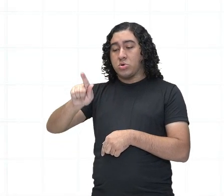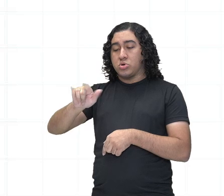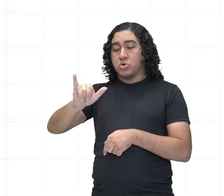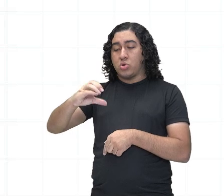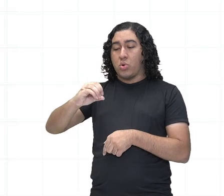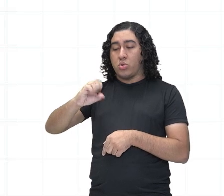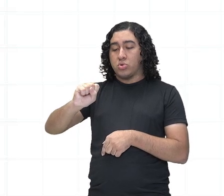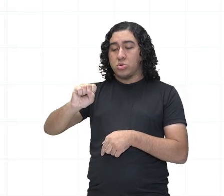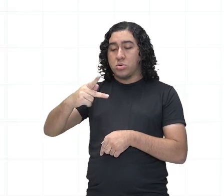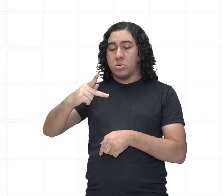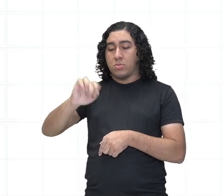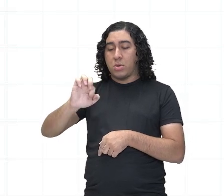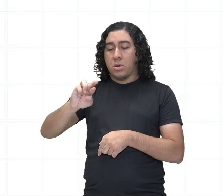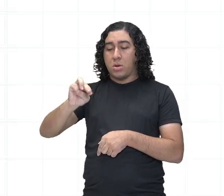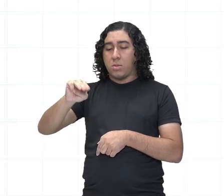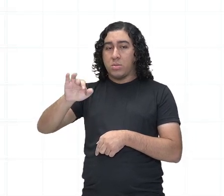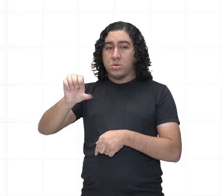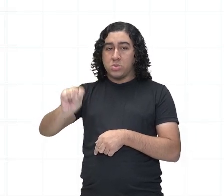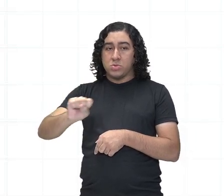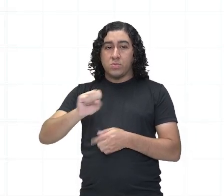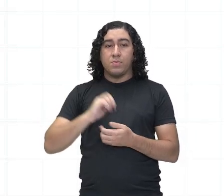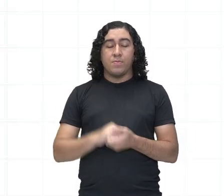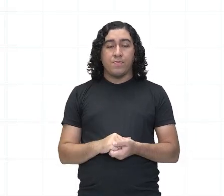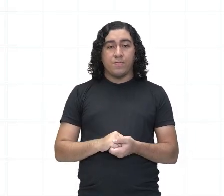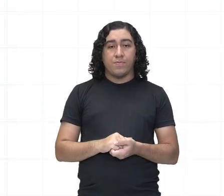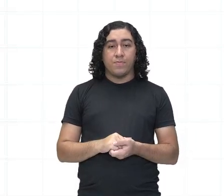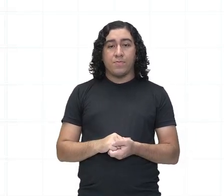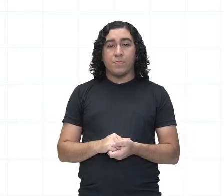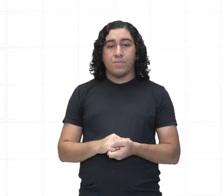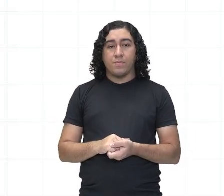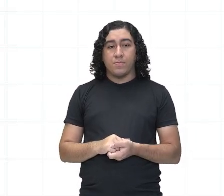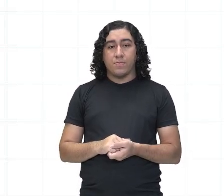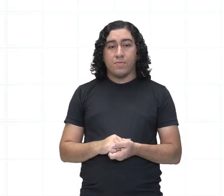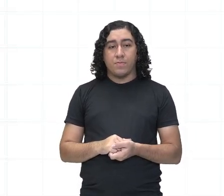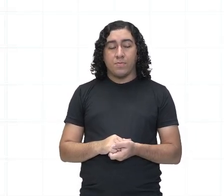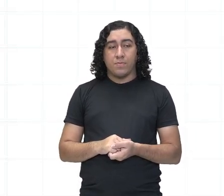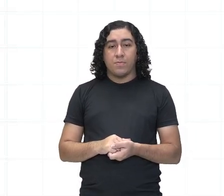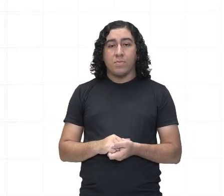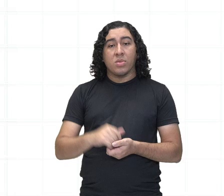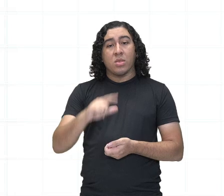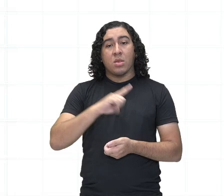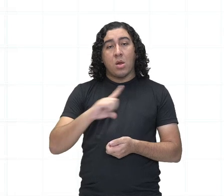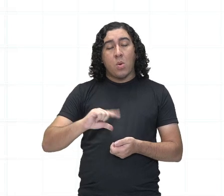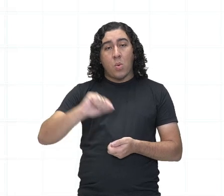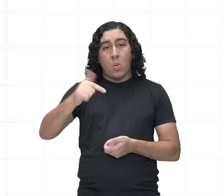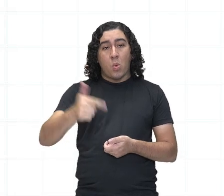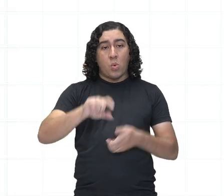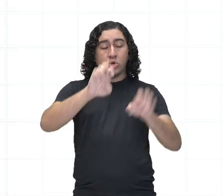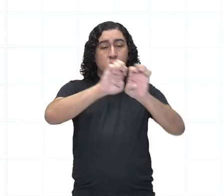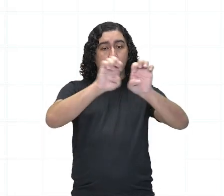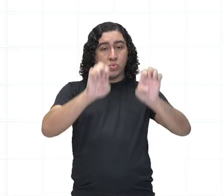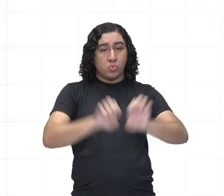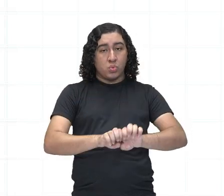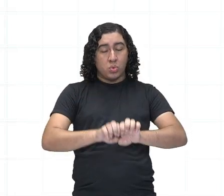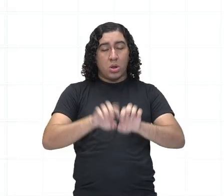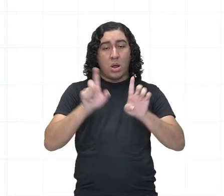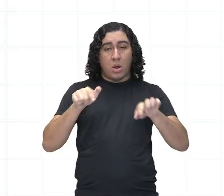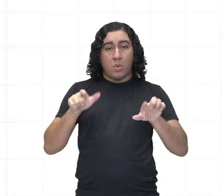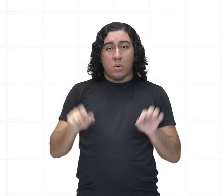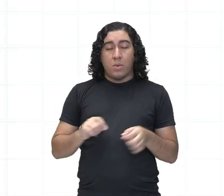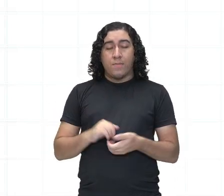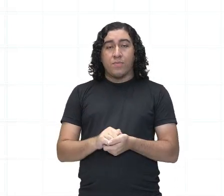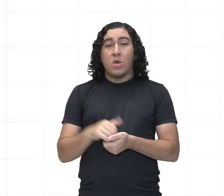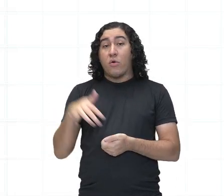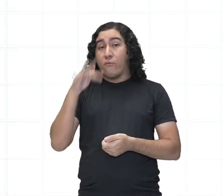angiospermas, elas já têm ali a presença de outras estruturas que são flores